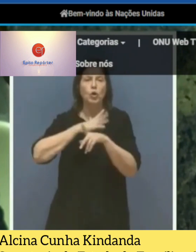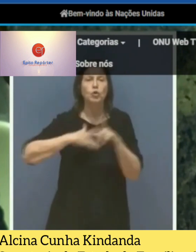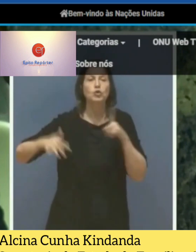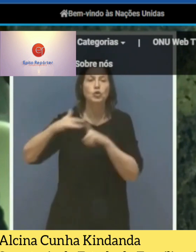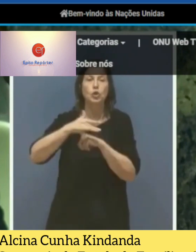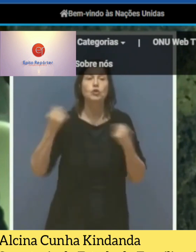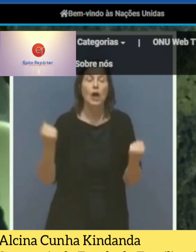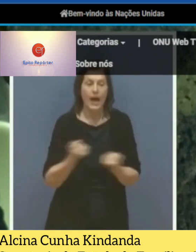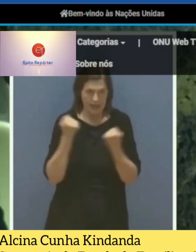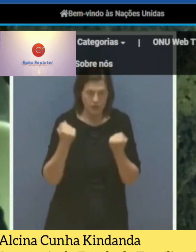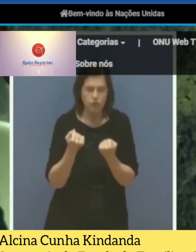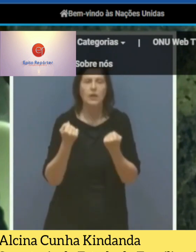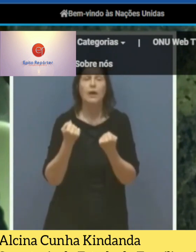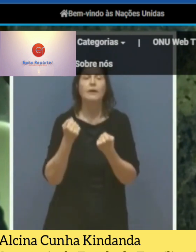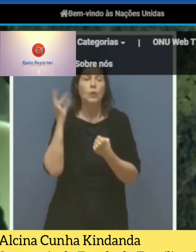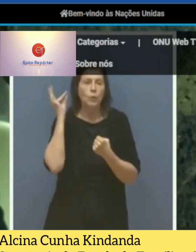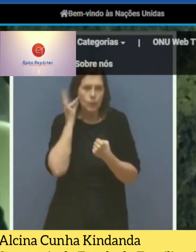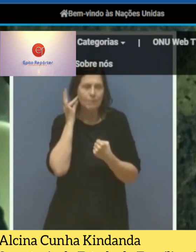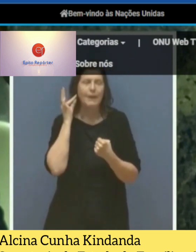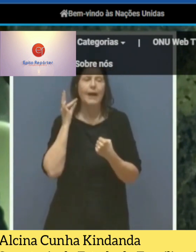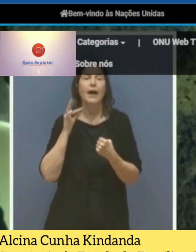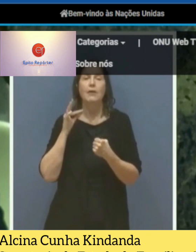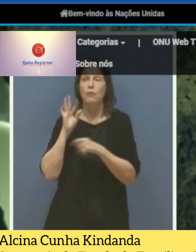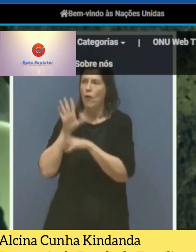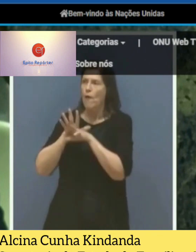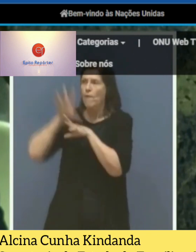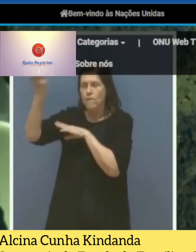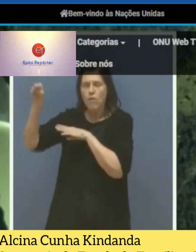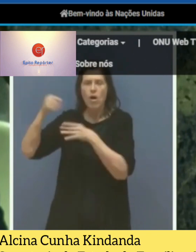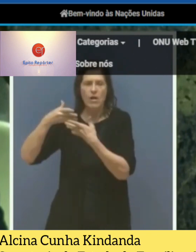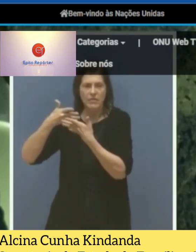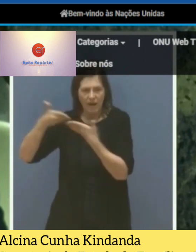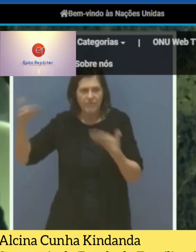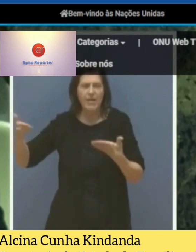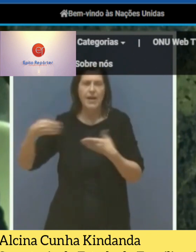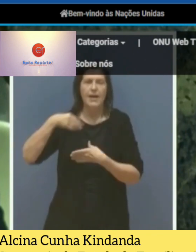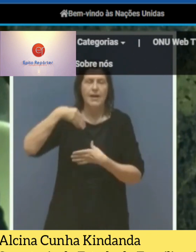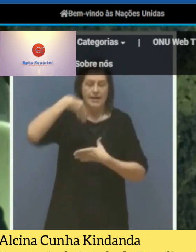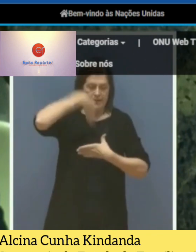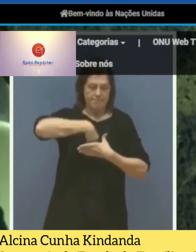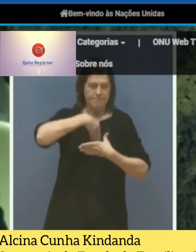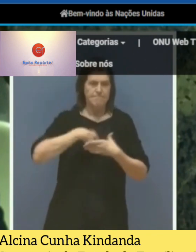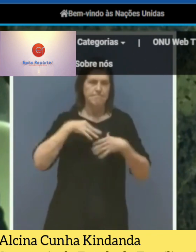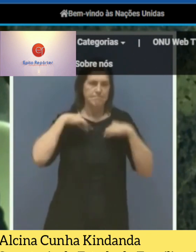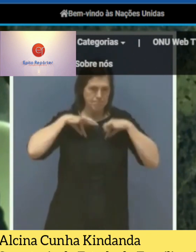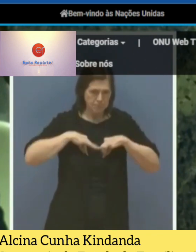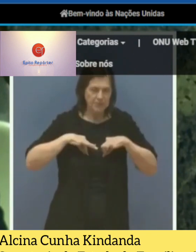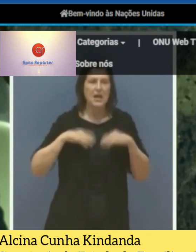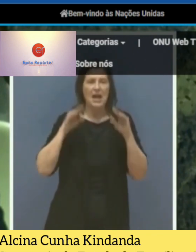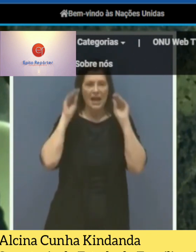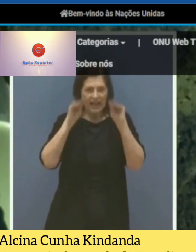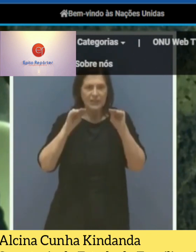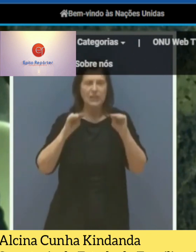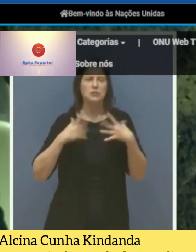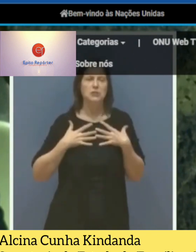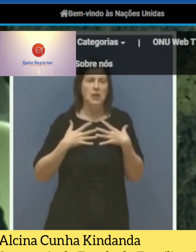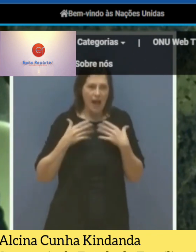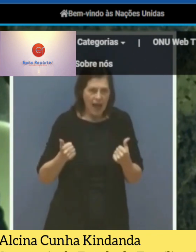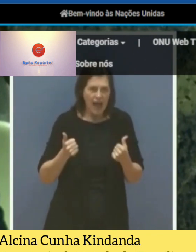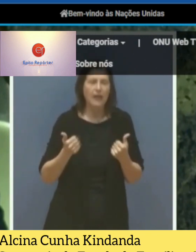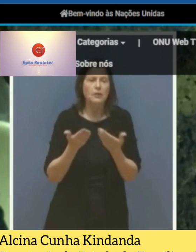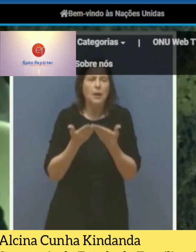e direitos humanos do interior da educação da Saúde da administração pública trabalho e Segurança Social